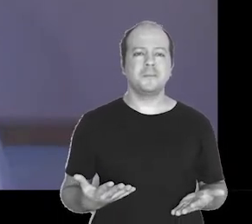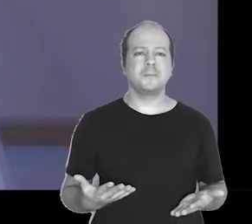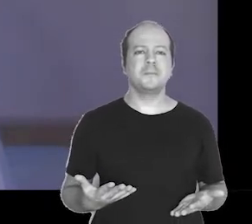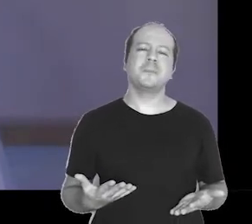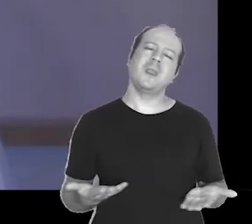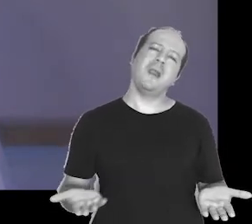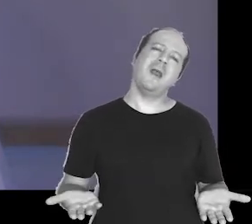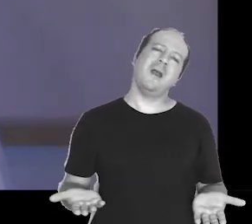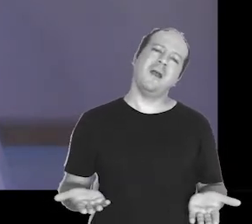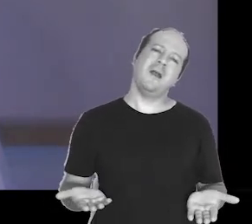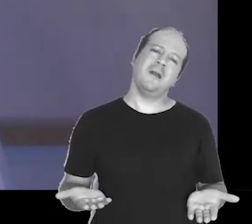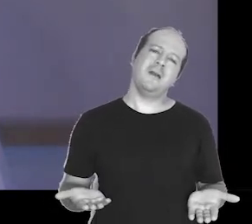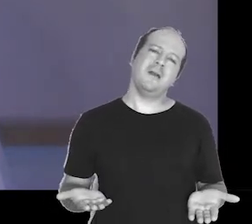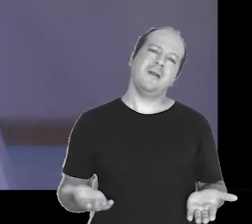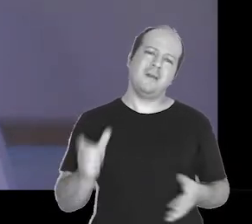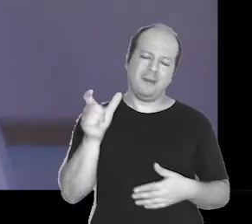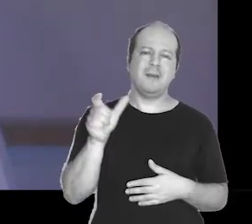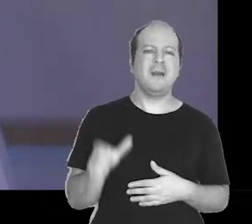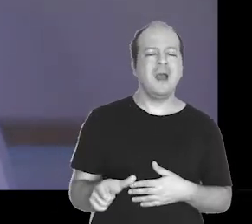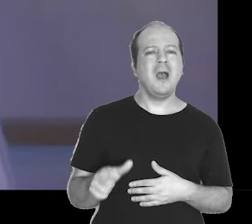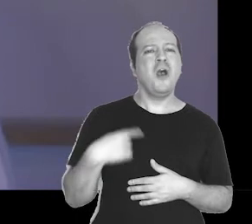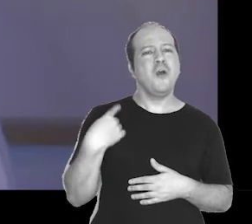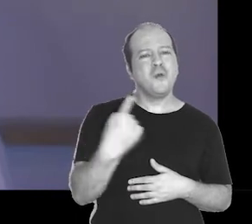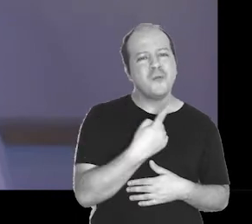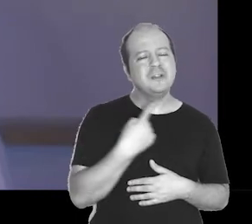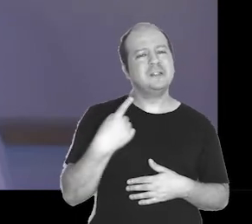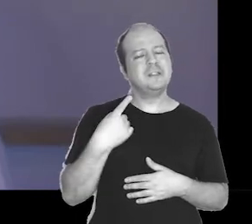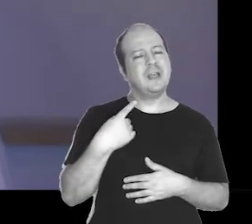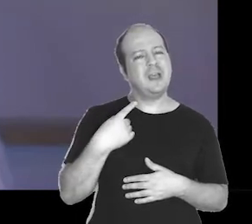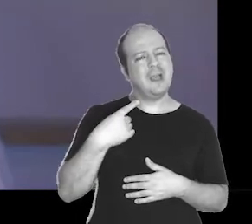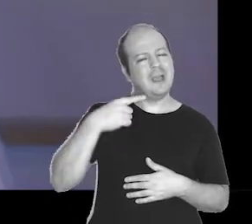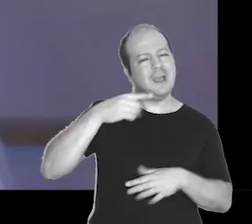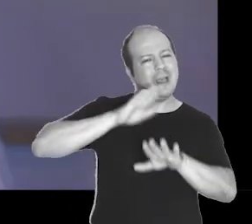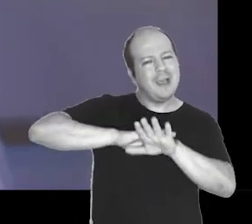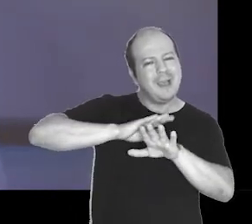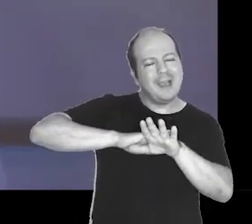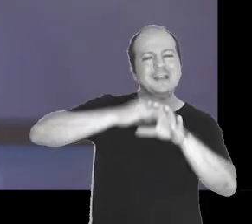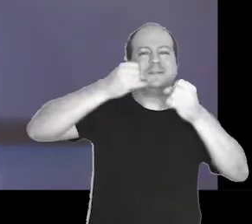Ai, meu caro. Você nos legou essa pérola.